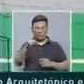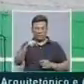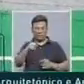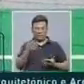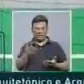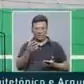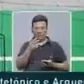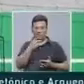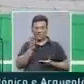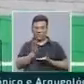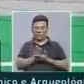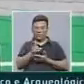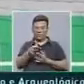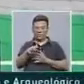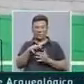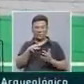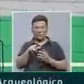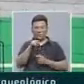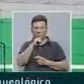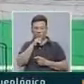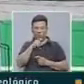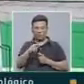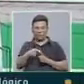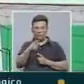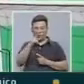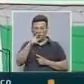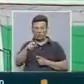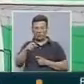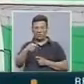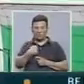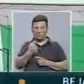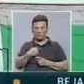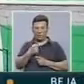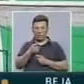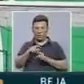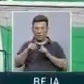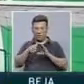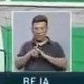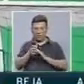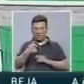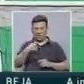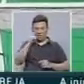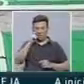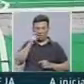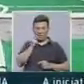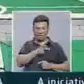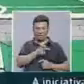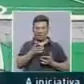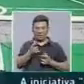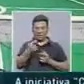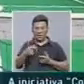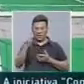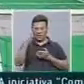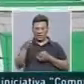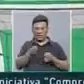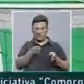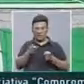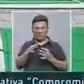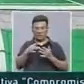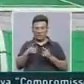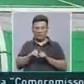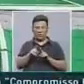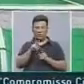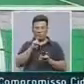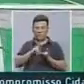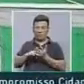claro. Aliás, durante uma situação de jogo eles podem dinamicamente escolher se eles vão ser atacantes, se eles vão ser defesas. Portanto, há toda uma tática de jogo, tal e qual como se fosse um